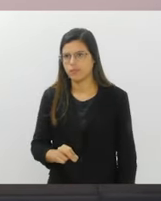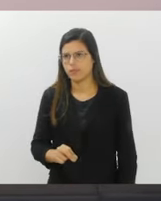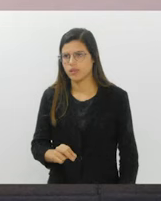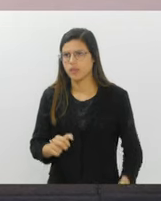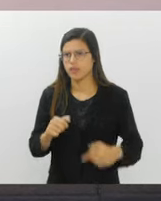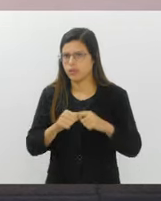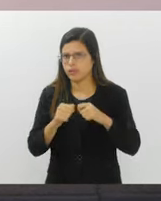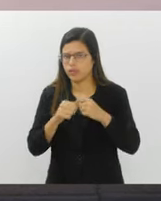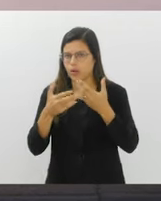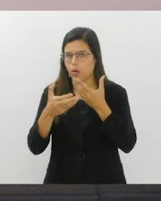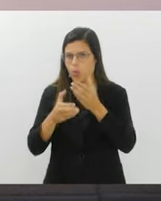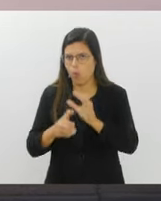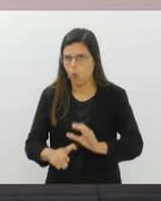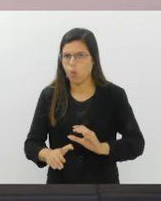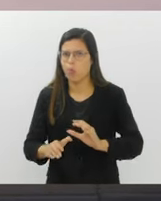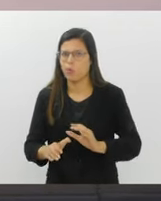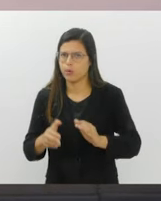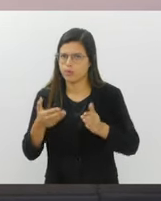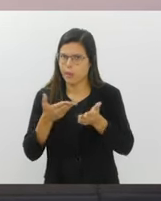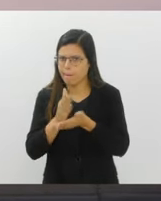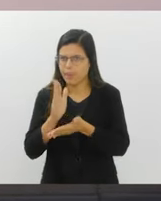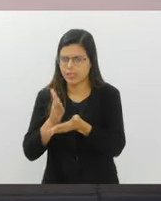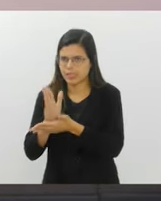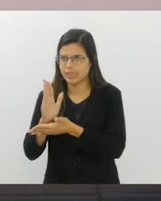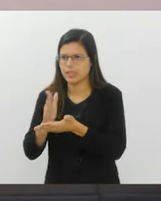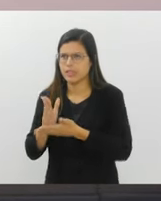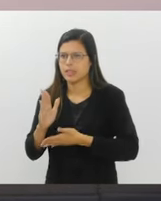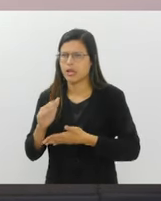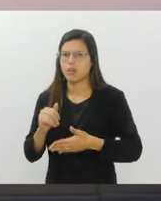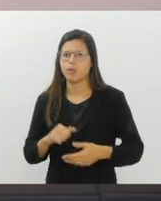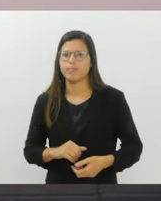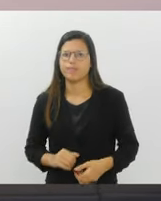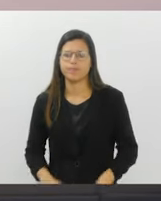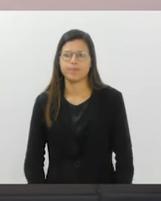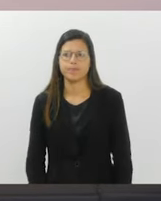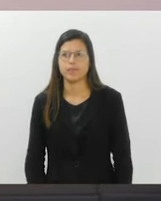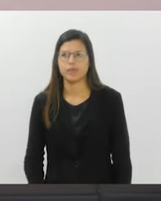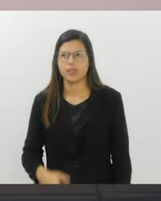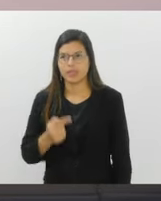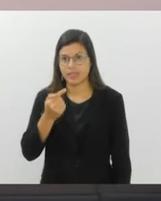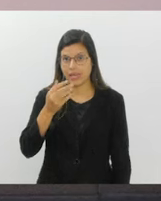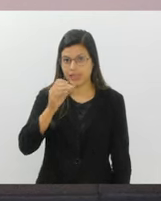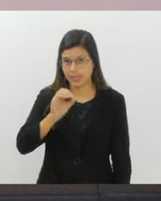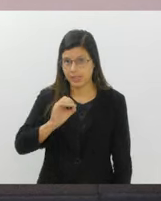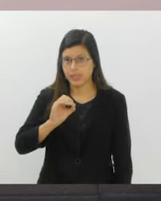concurso público realizado, da Genersa. 70?